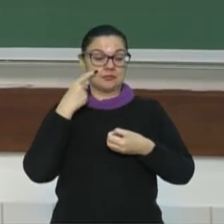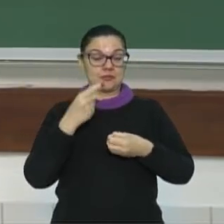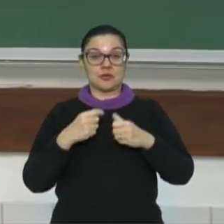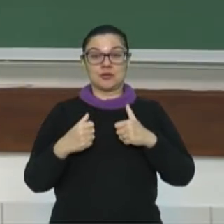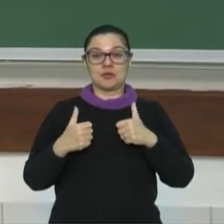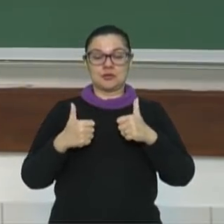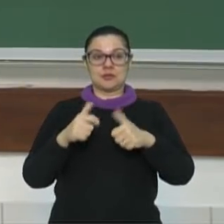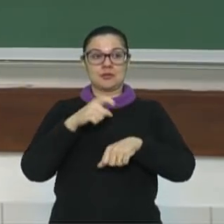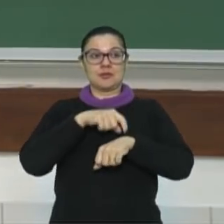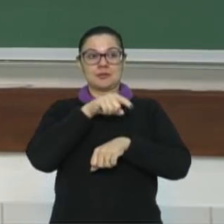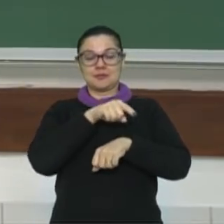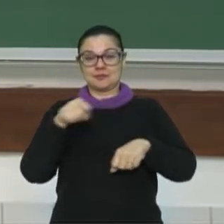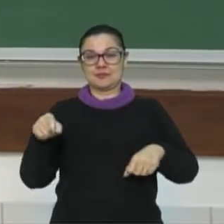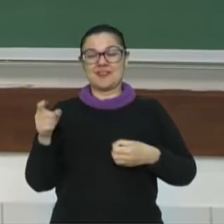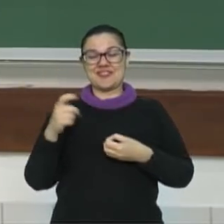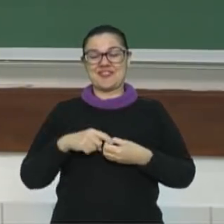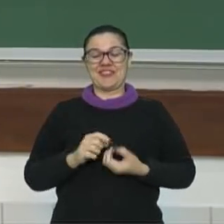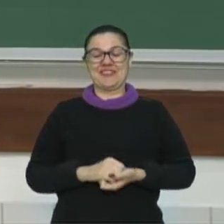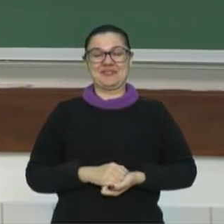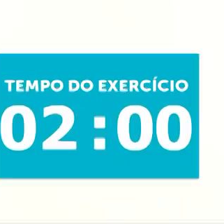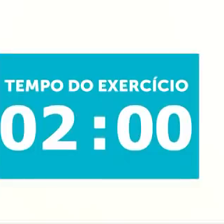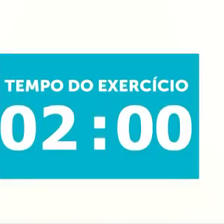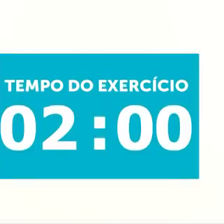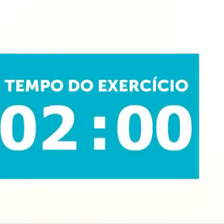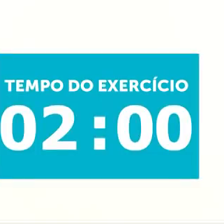tá bom? Vou dar um tempo para você e a gente já volta.